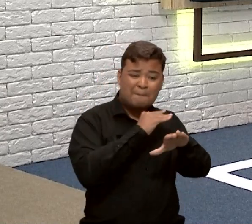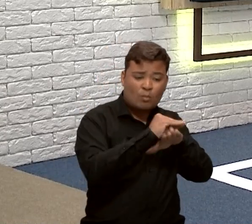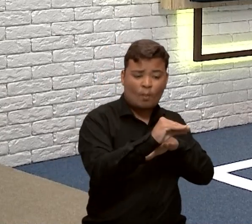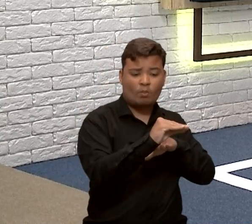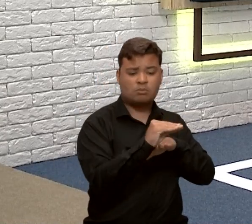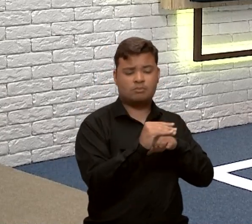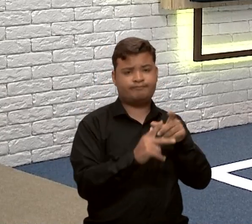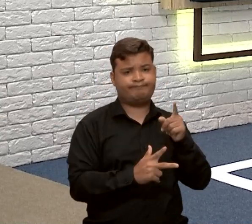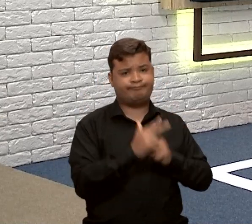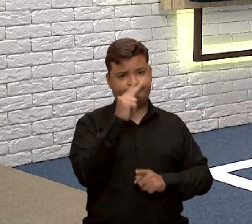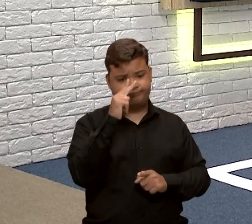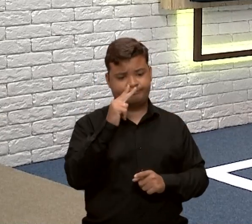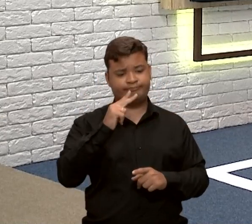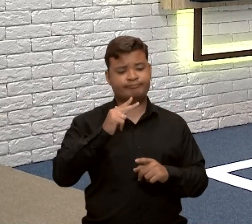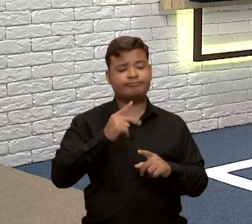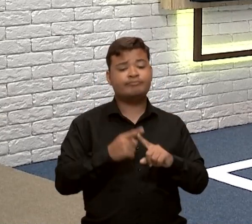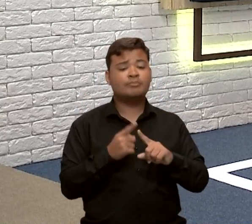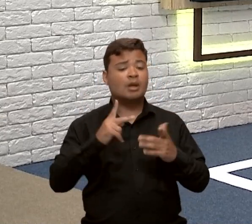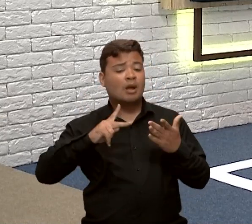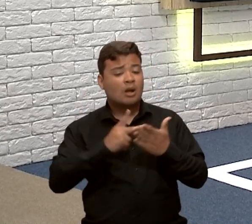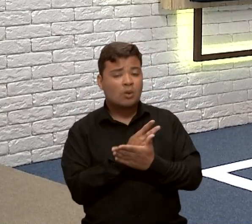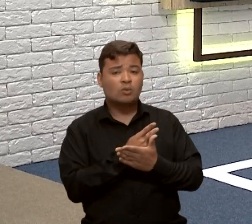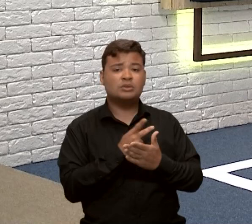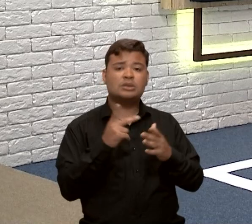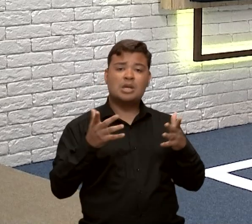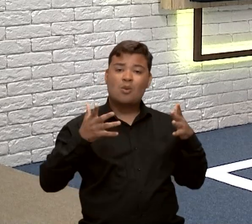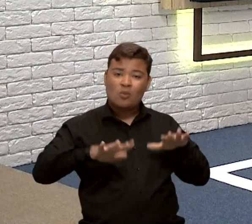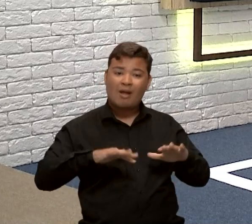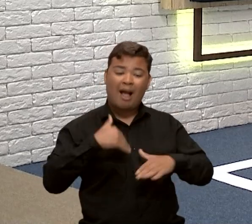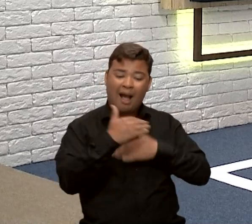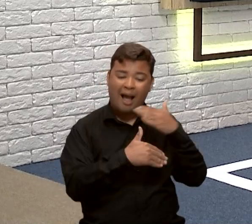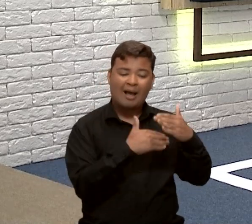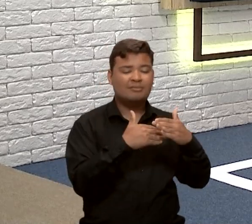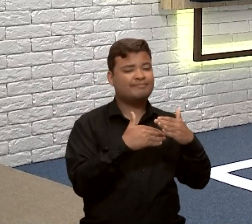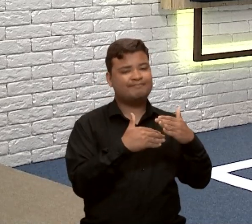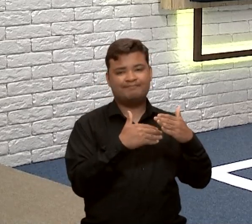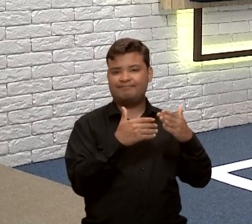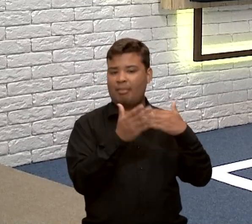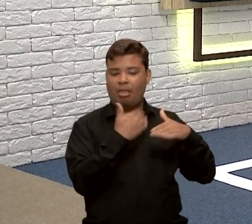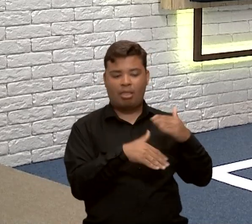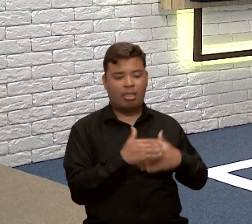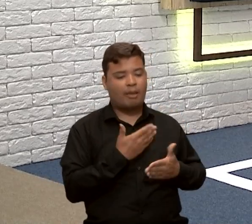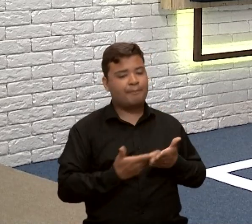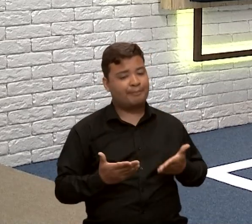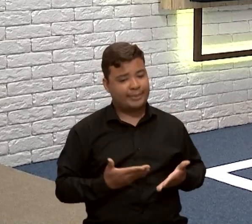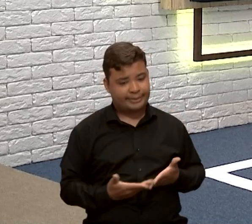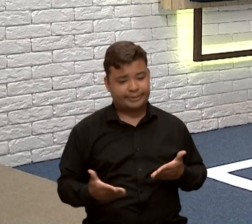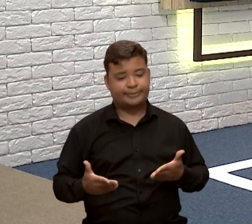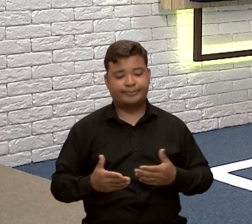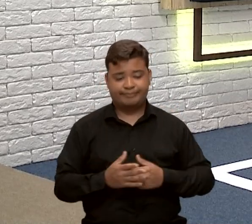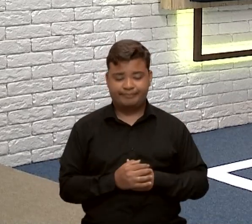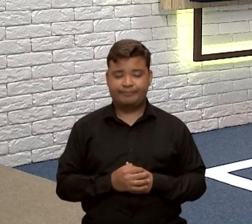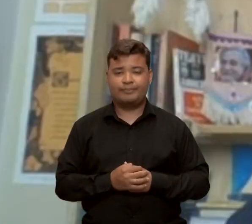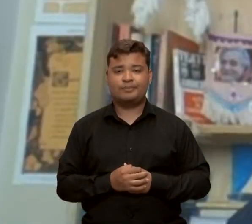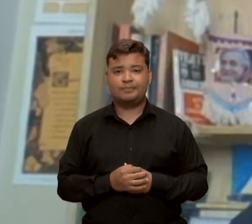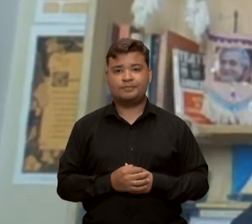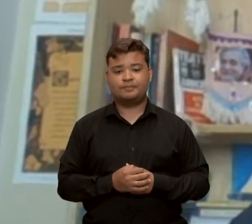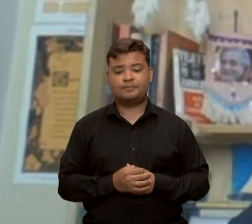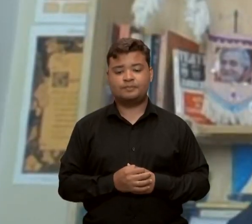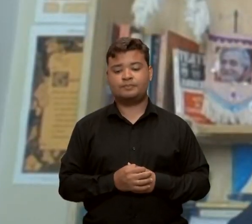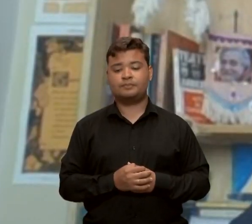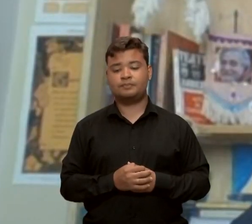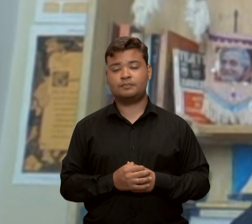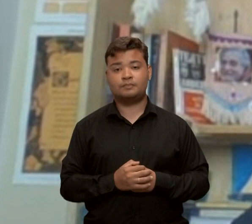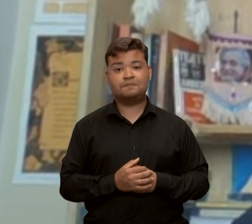em que os avanços com a inclusão, infelizmente, nós perdemos muito, nesses últimos 30 anos que nós avançamos muito. E